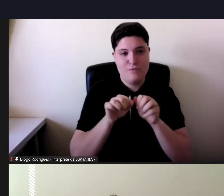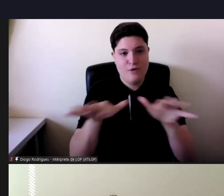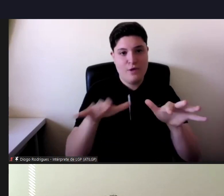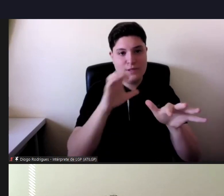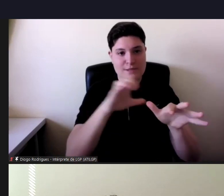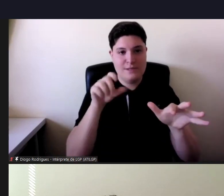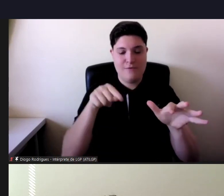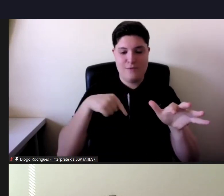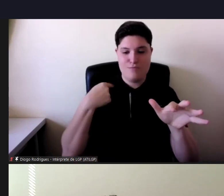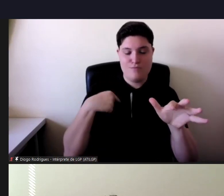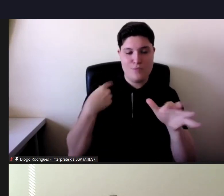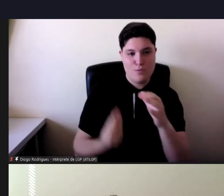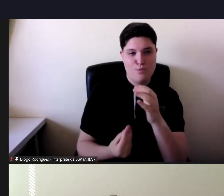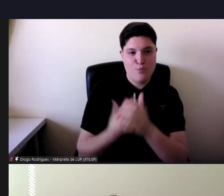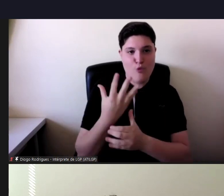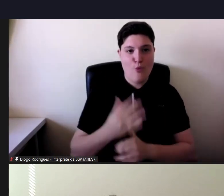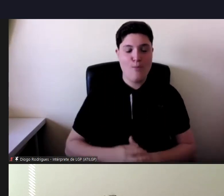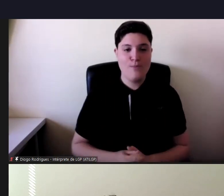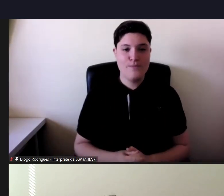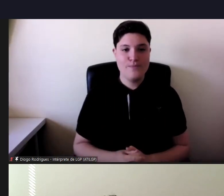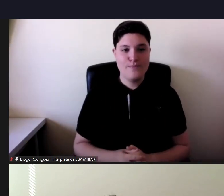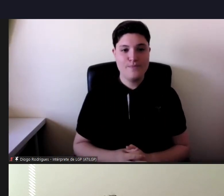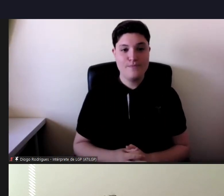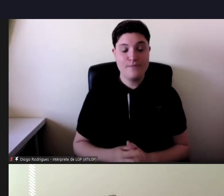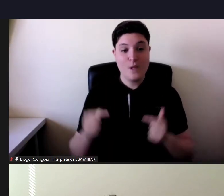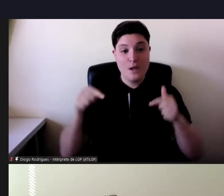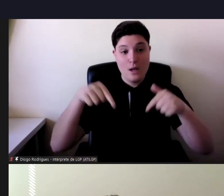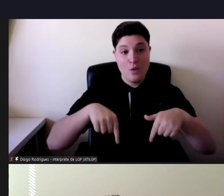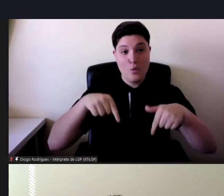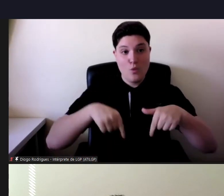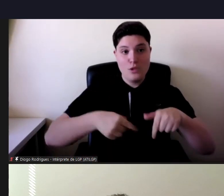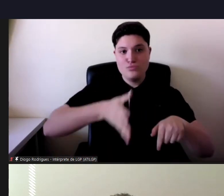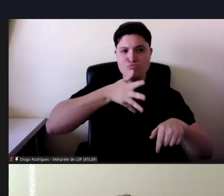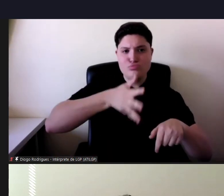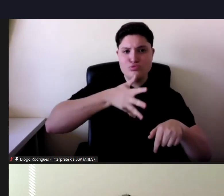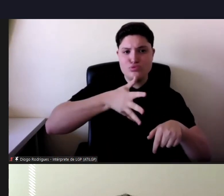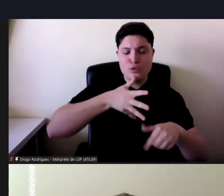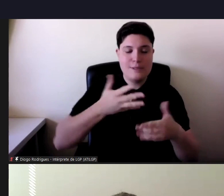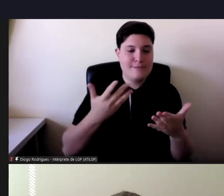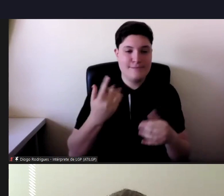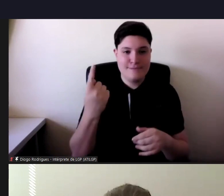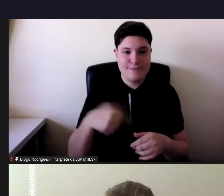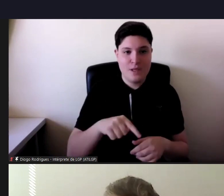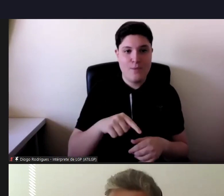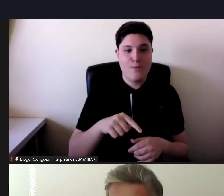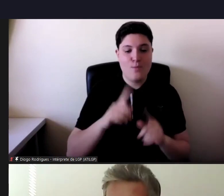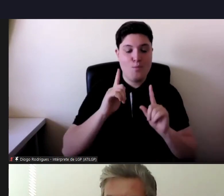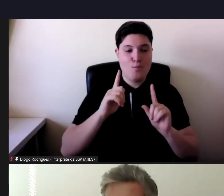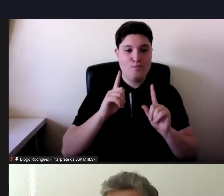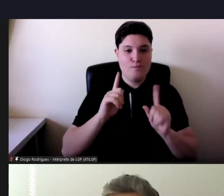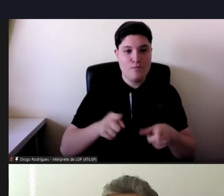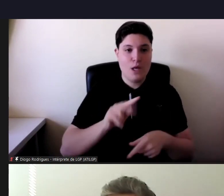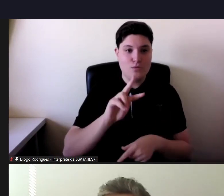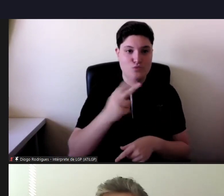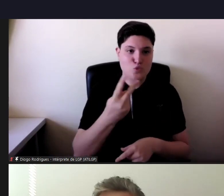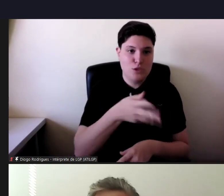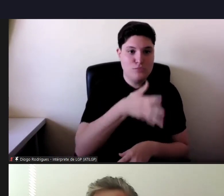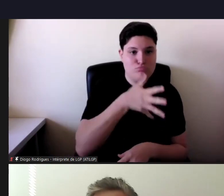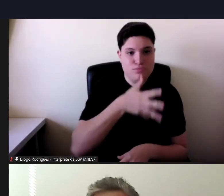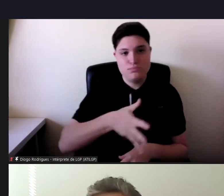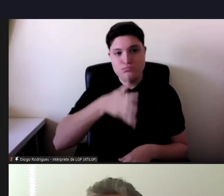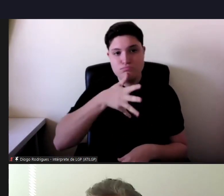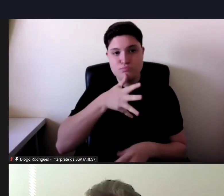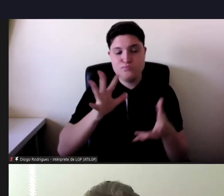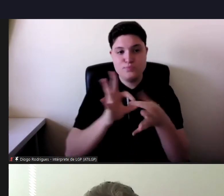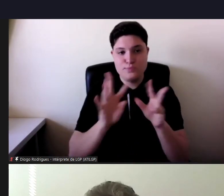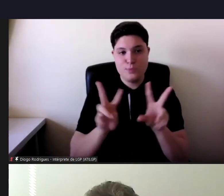científica. O webinar de hoje contará então com uma intervenção inicial de ambos os oradores sobre o